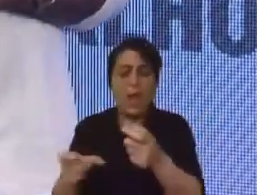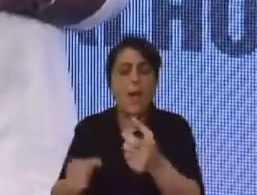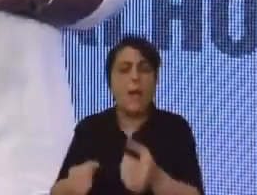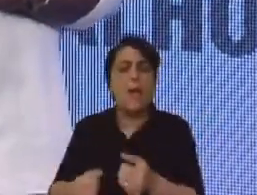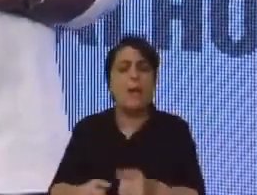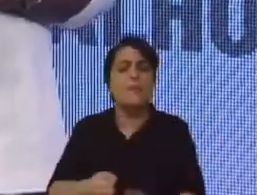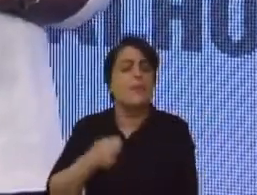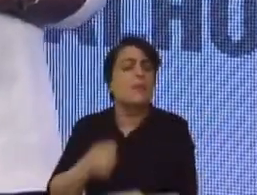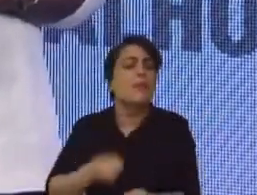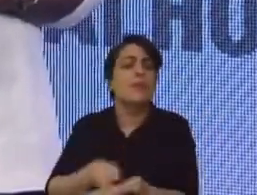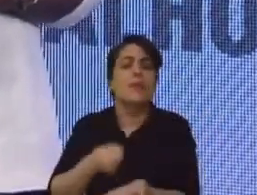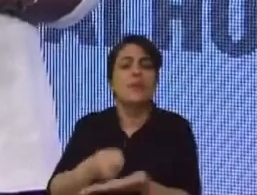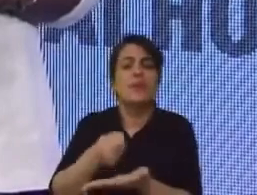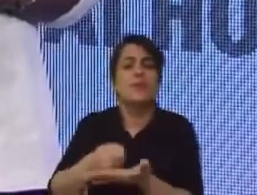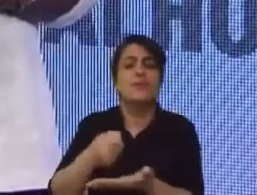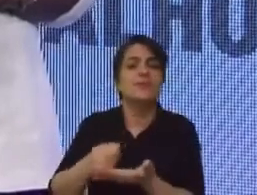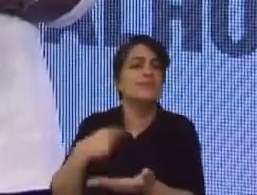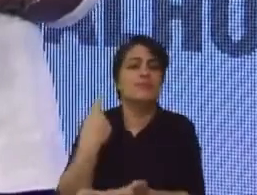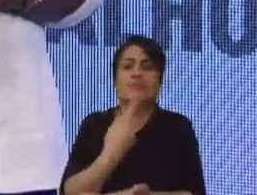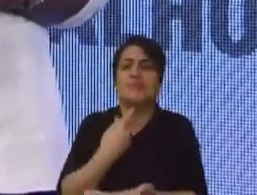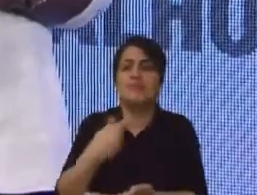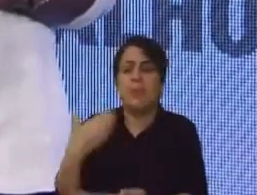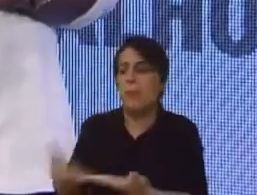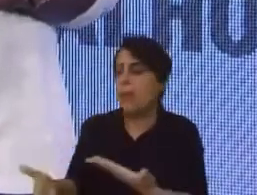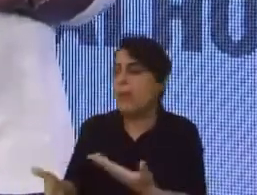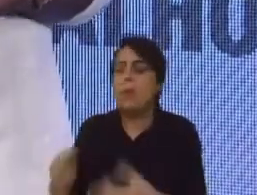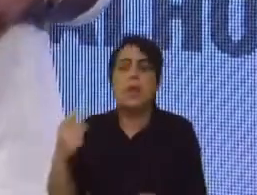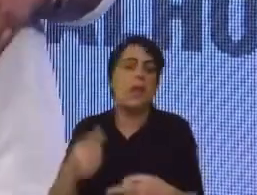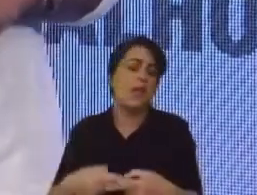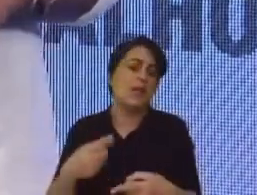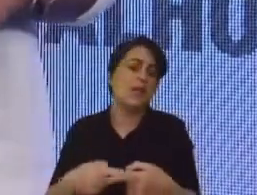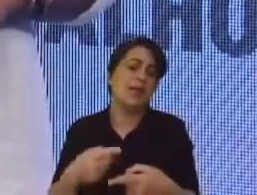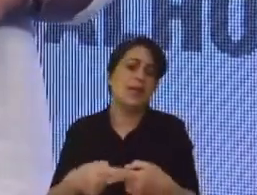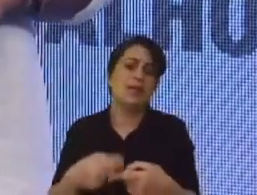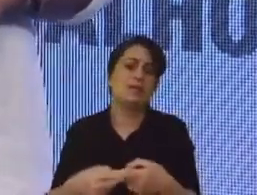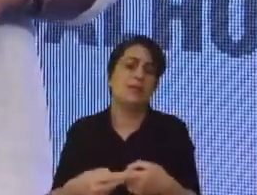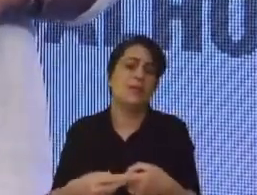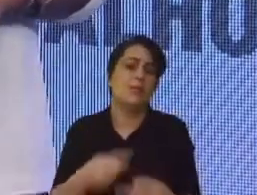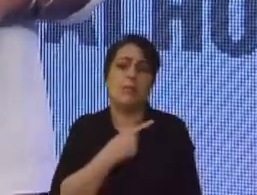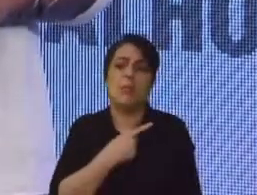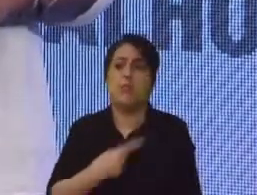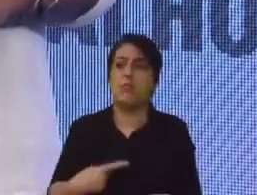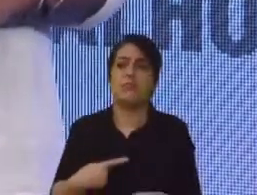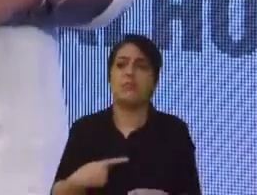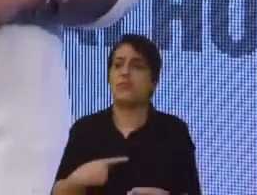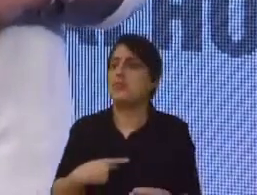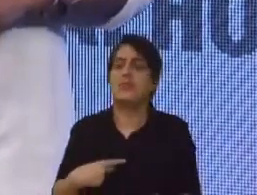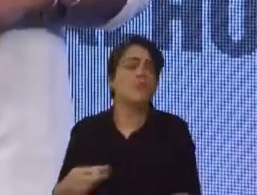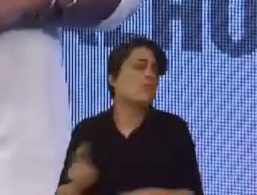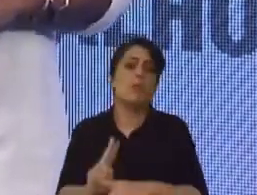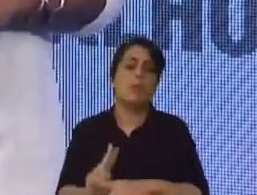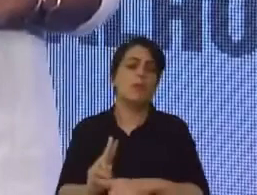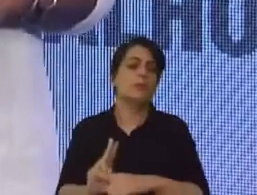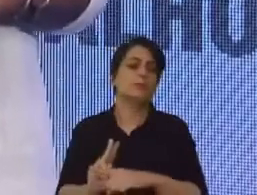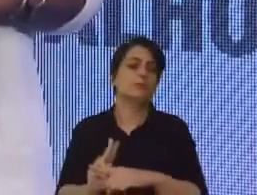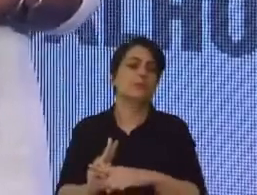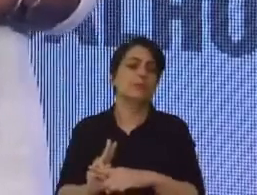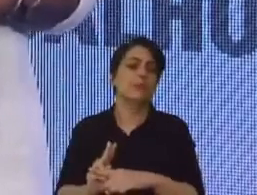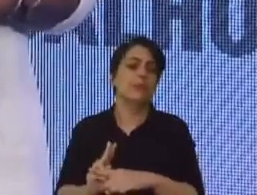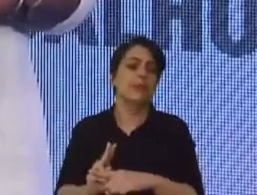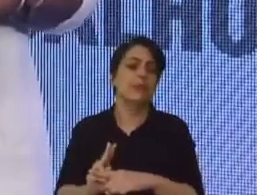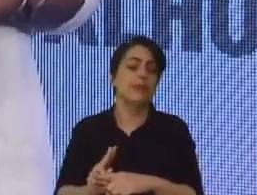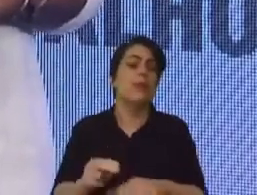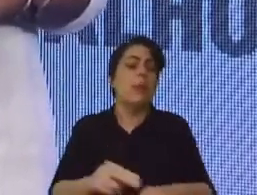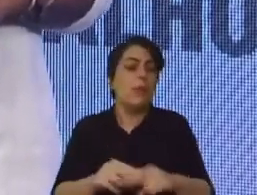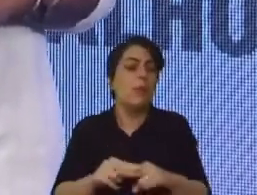sindicais por todo esse Brasil, vítimas dessa negligência e omissão deliberada. Por eles, e inspirados em todas